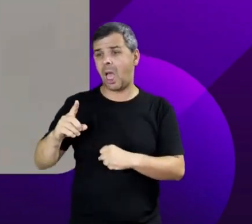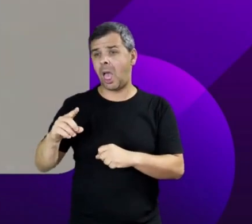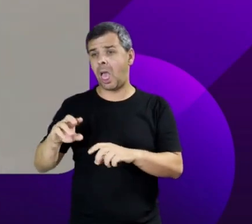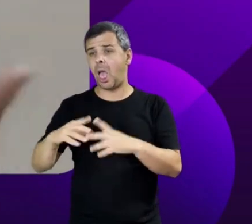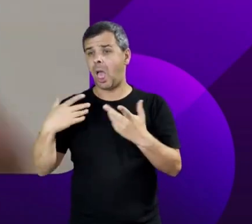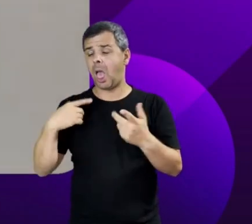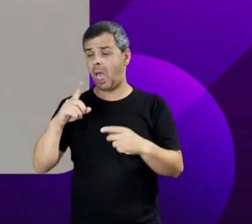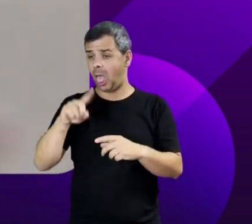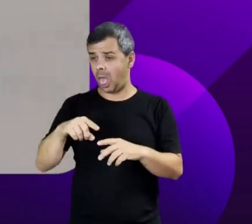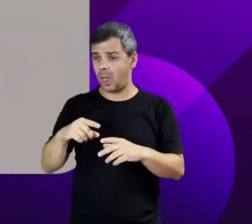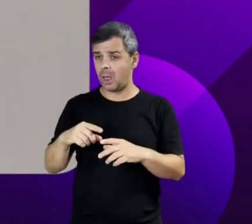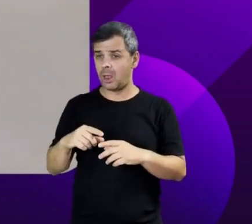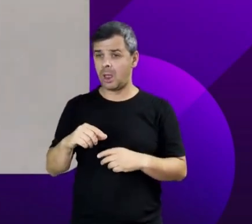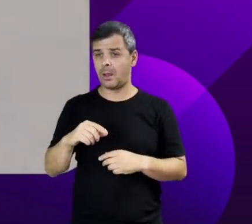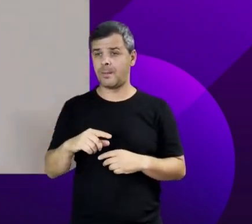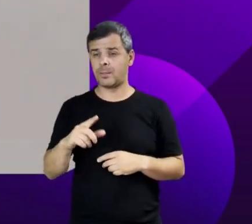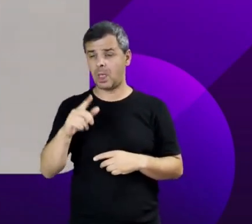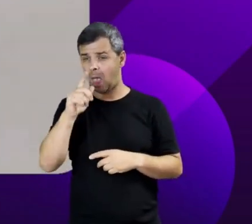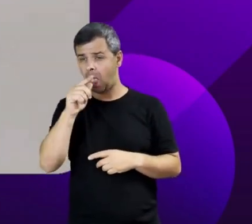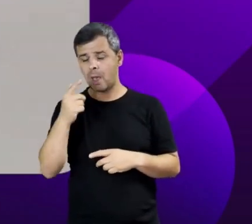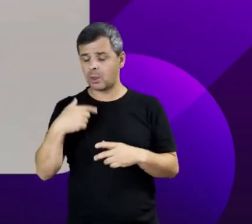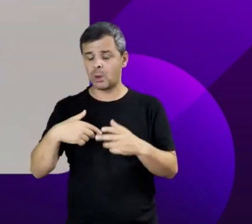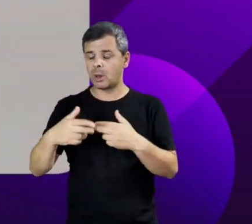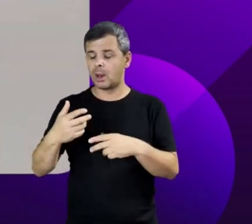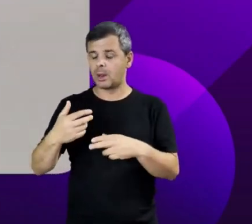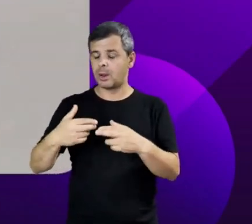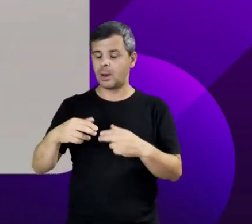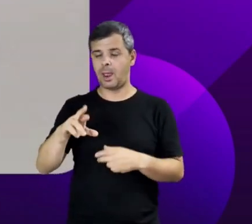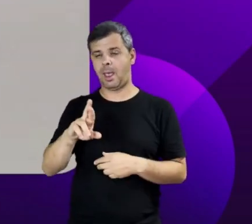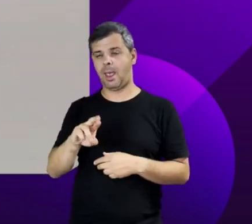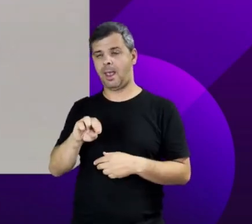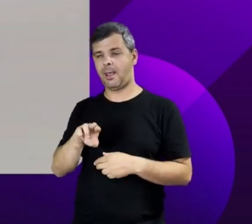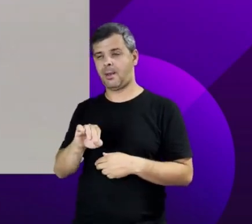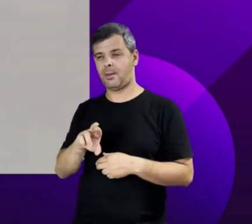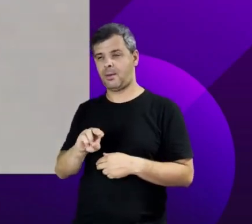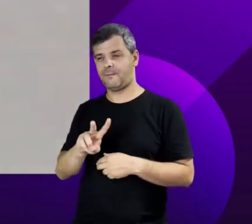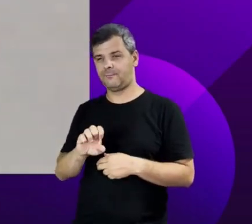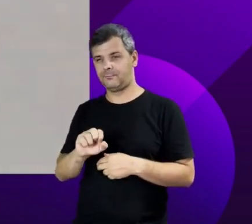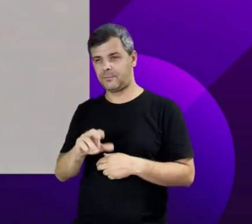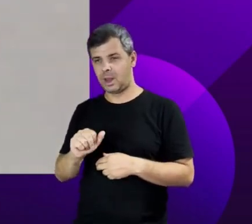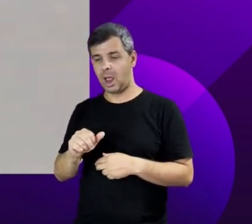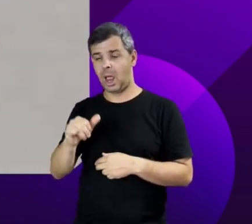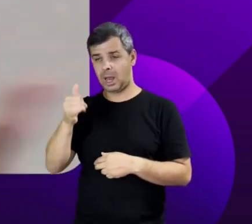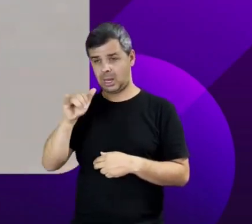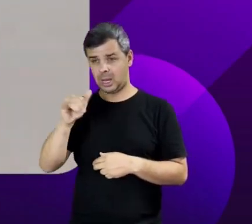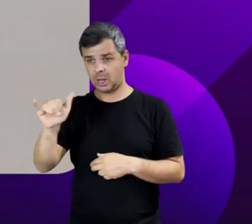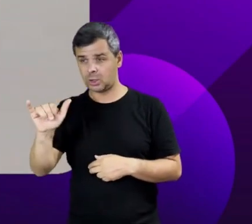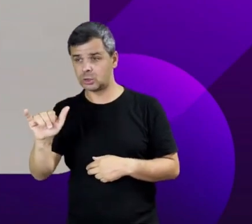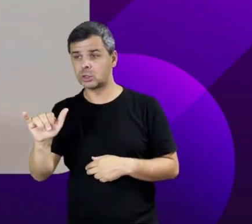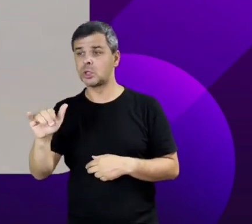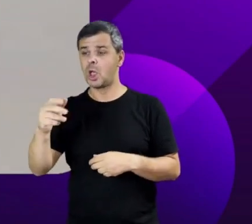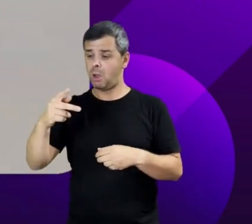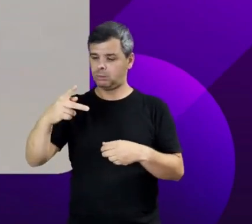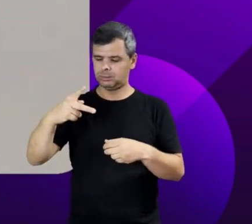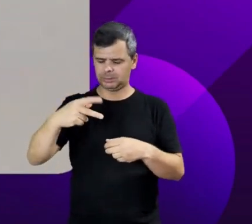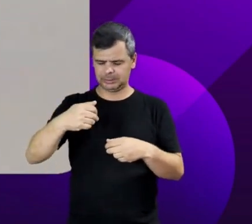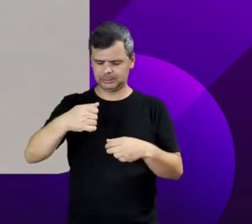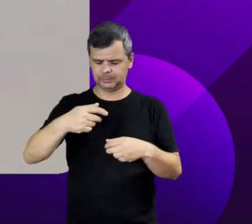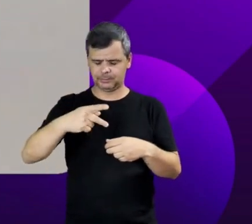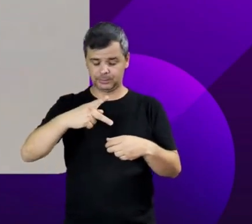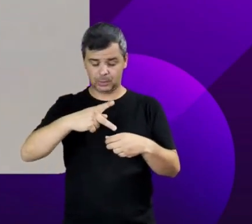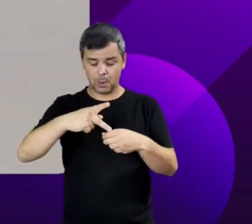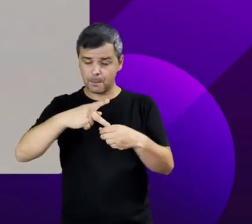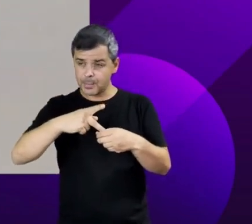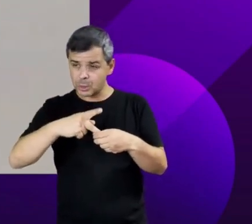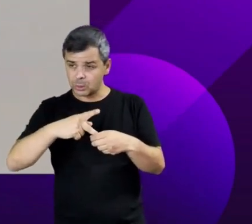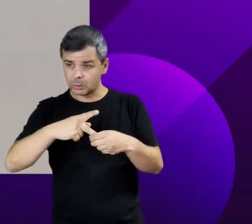os recursos não renováveis, né? Basicamente a energia fóssil, a base é o